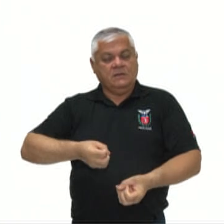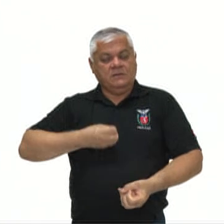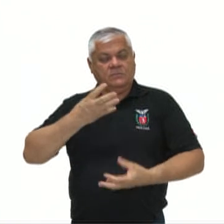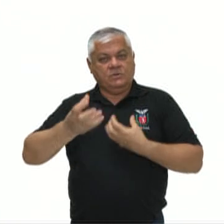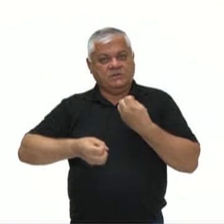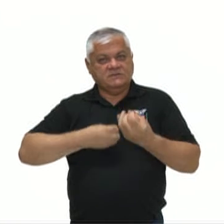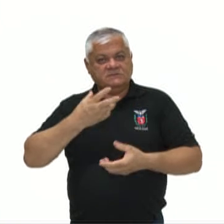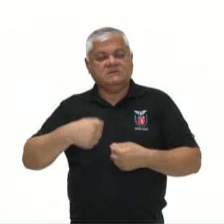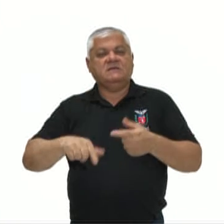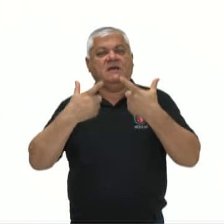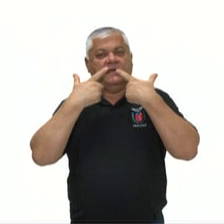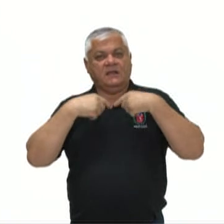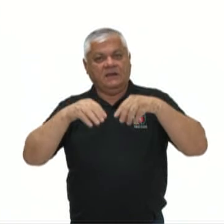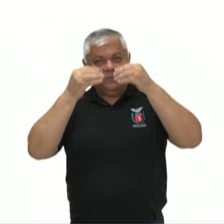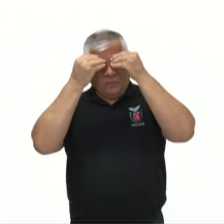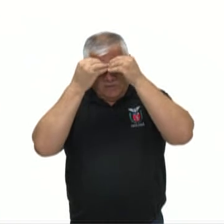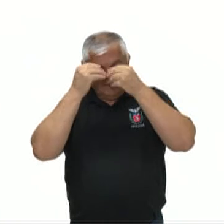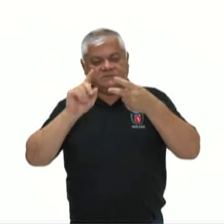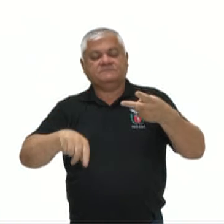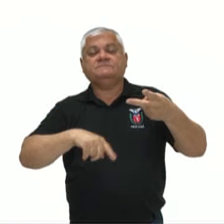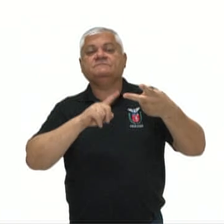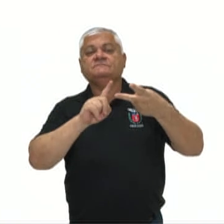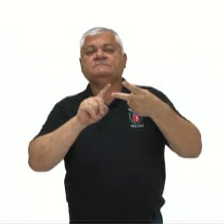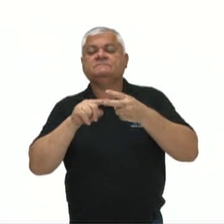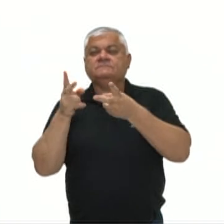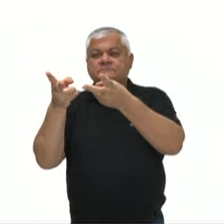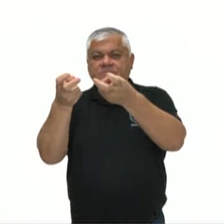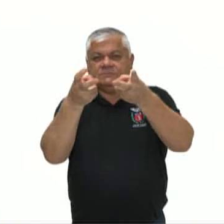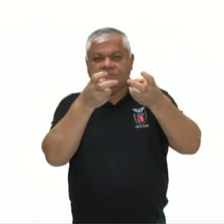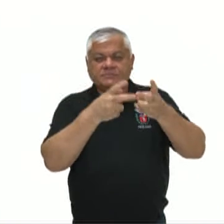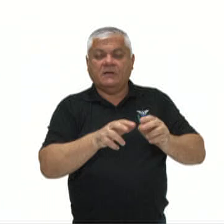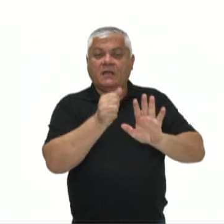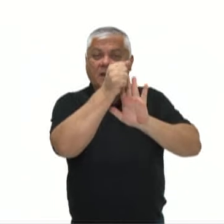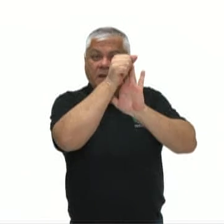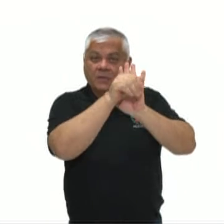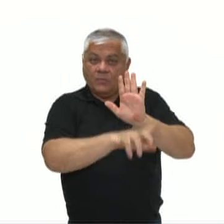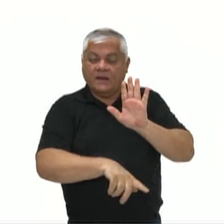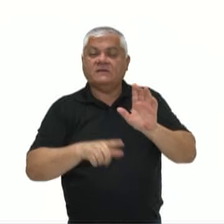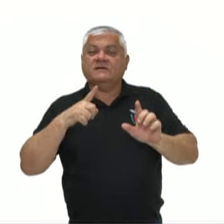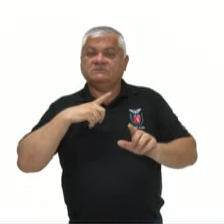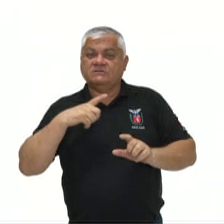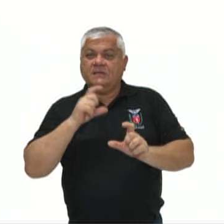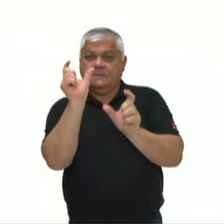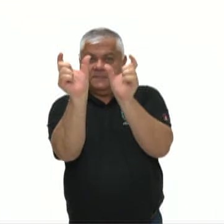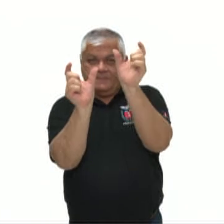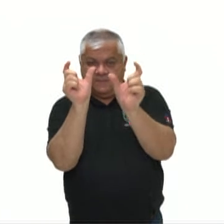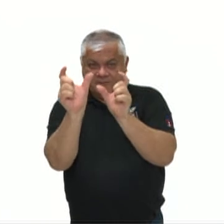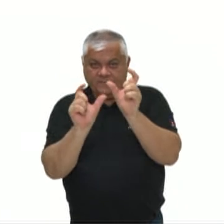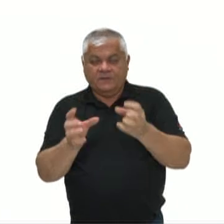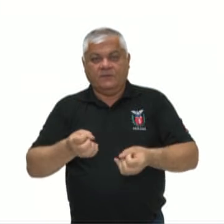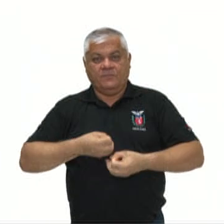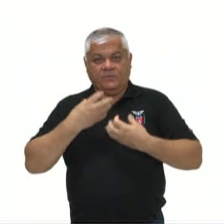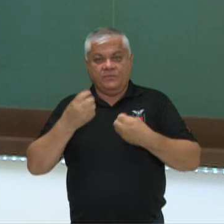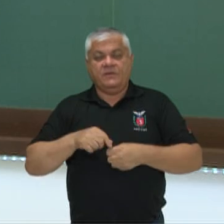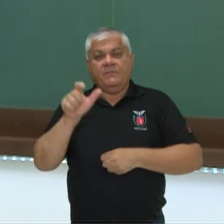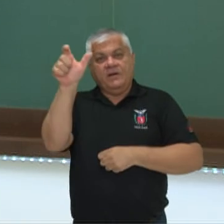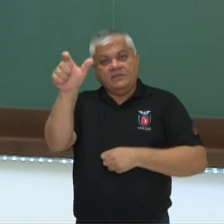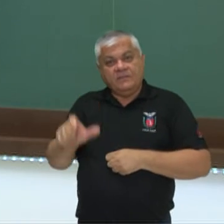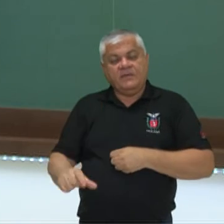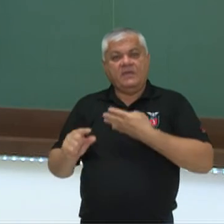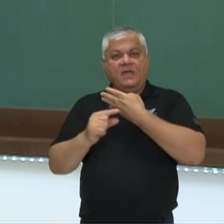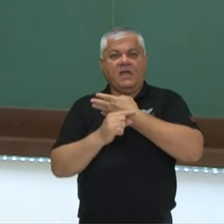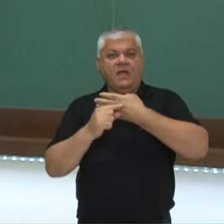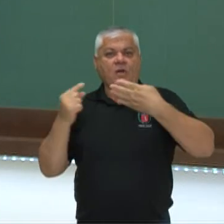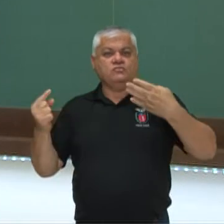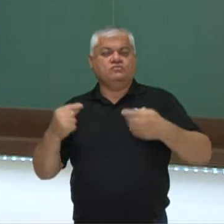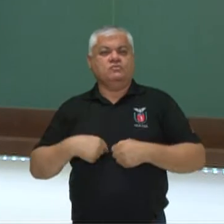a sua linguagem, reconhecemos as figuras de linguagem presentes em 2 poemas de Augusto dos Anjos, este